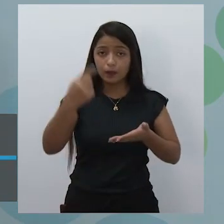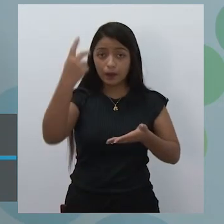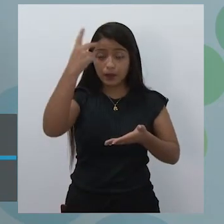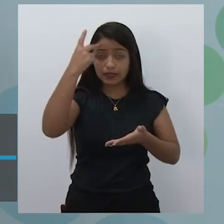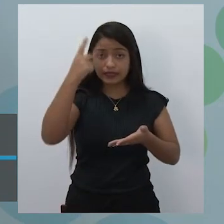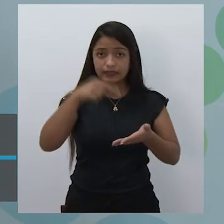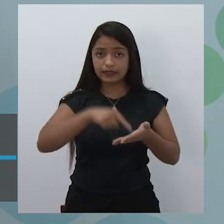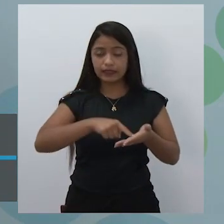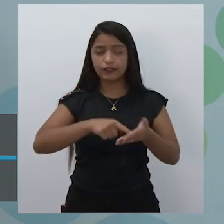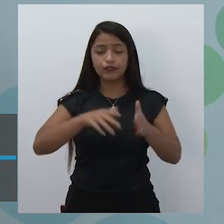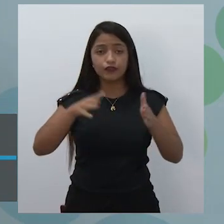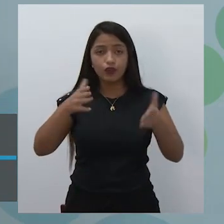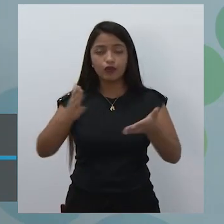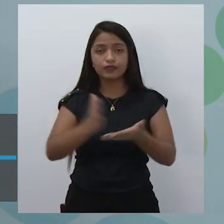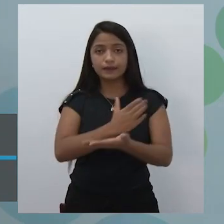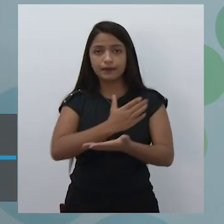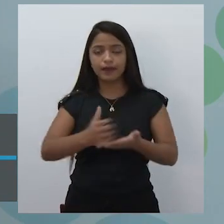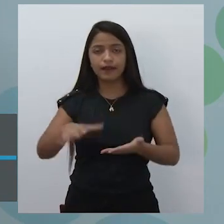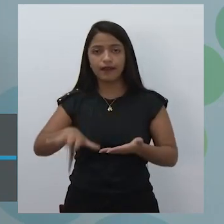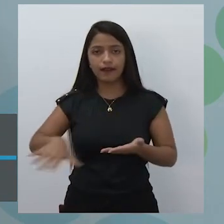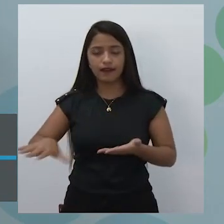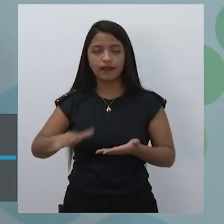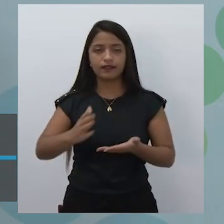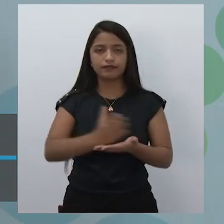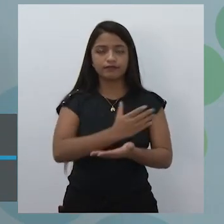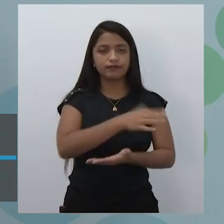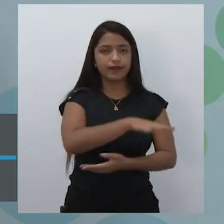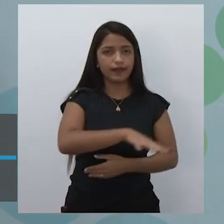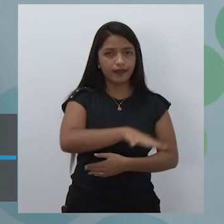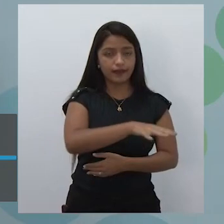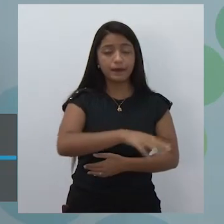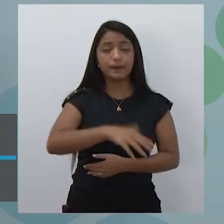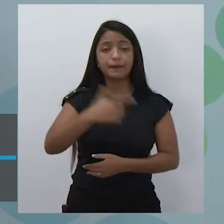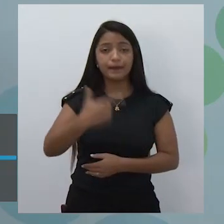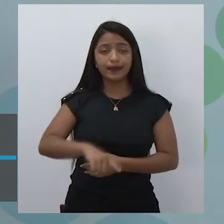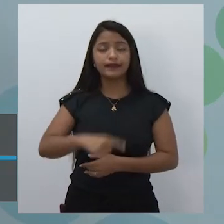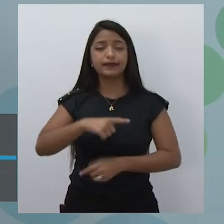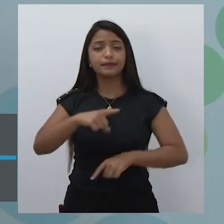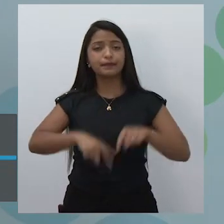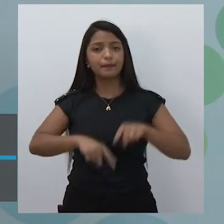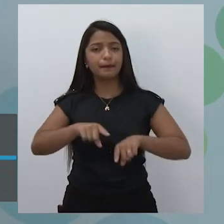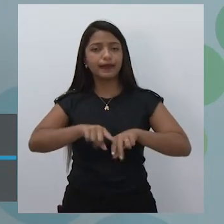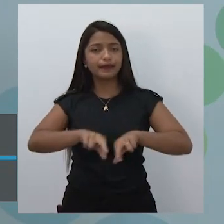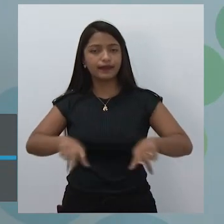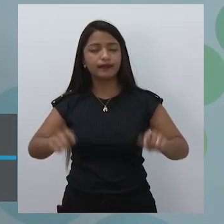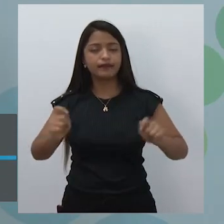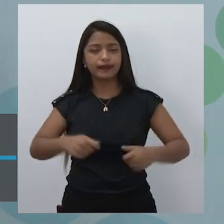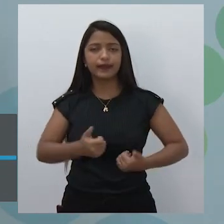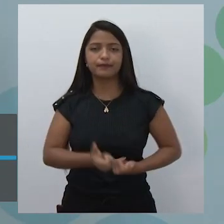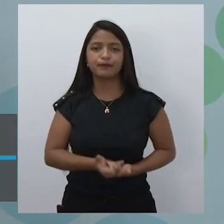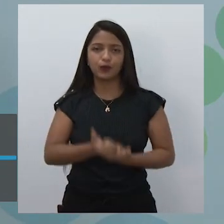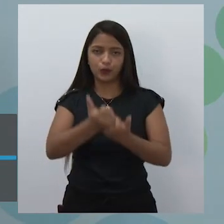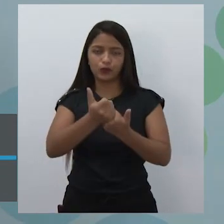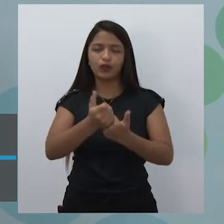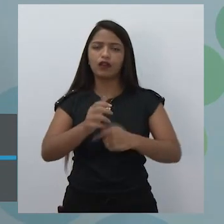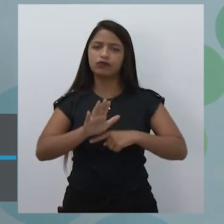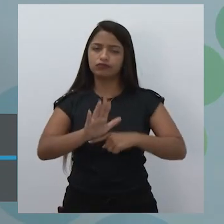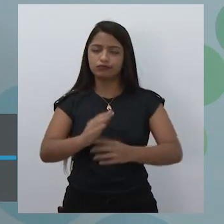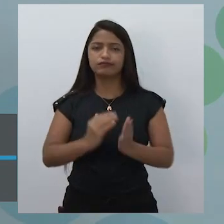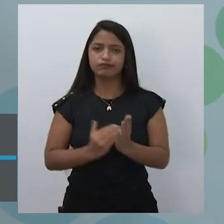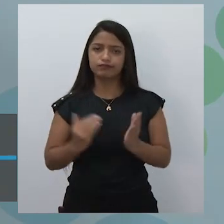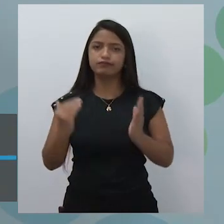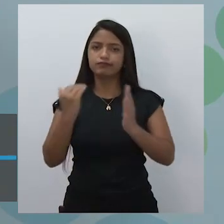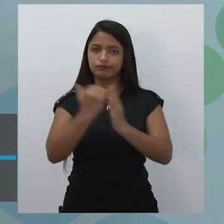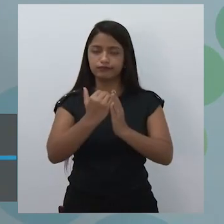em área e os materiais de apoio, eles podem dar um auxílio um pouco maior do que até então,